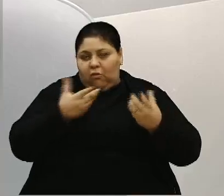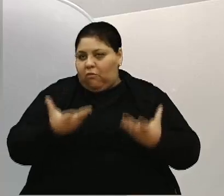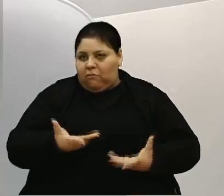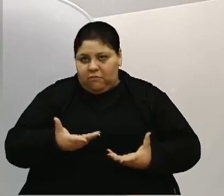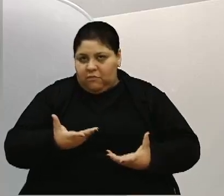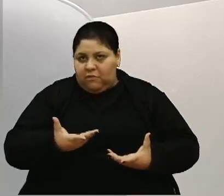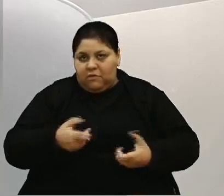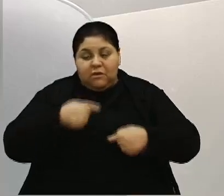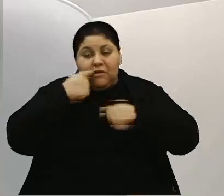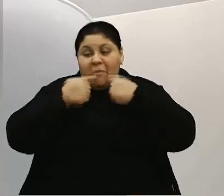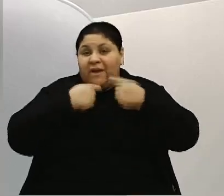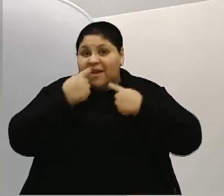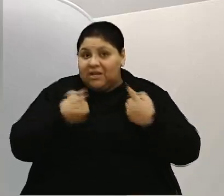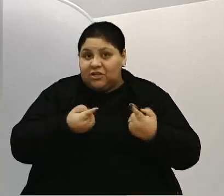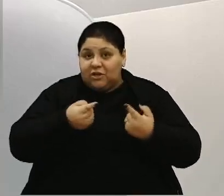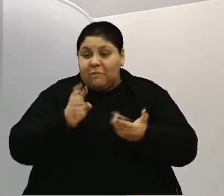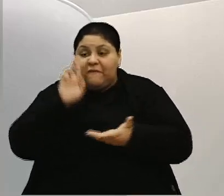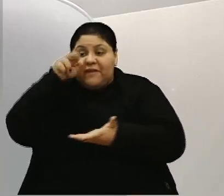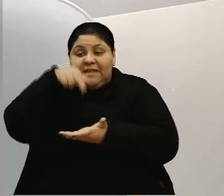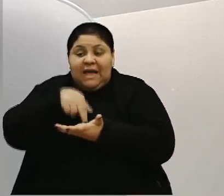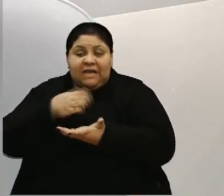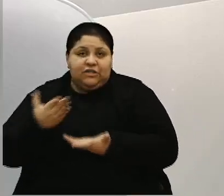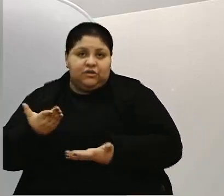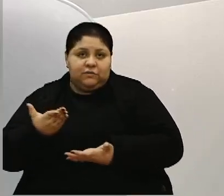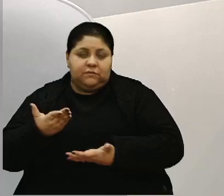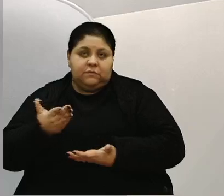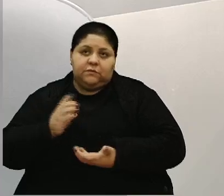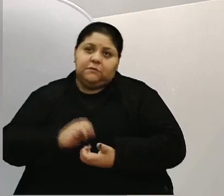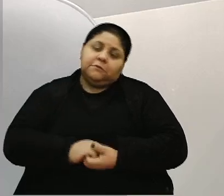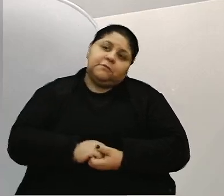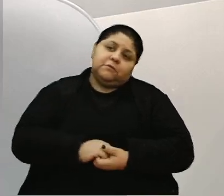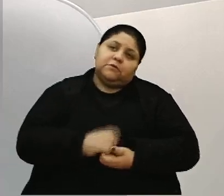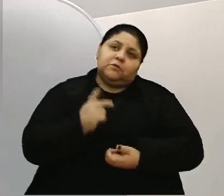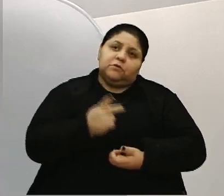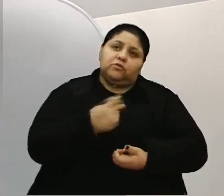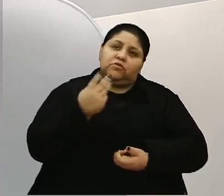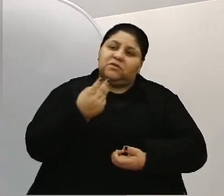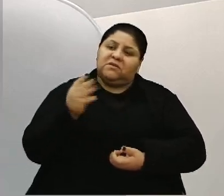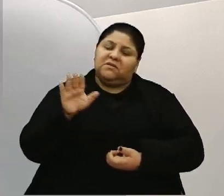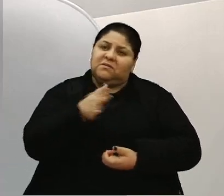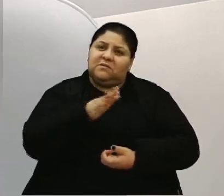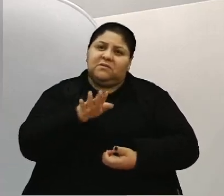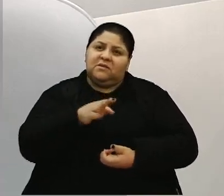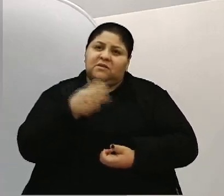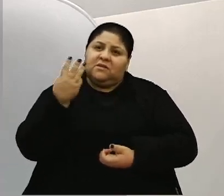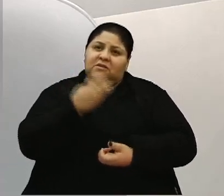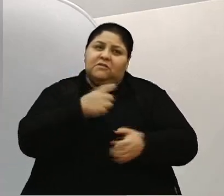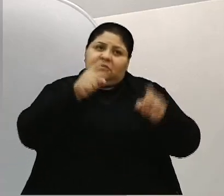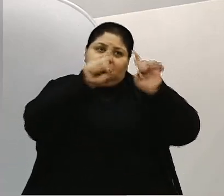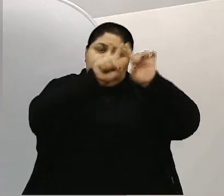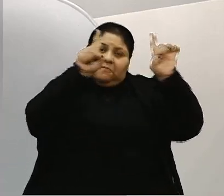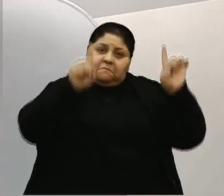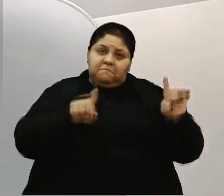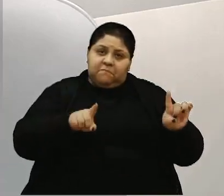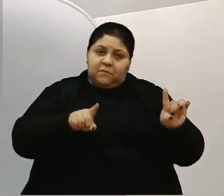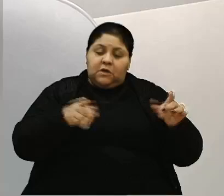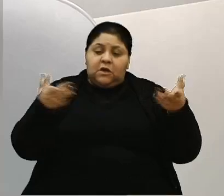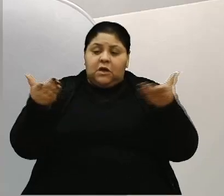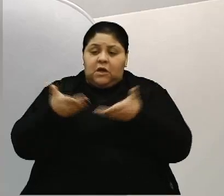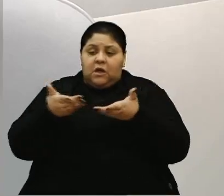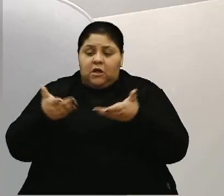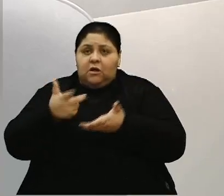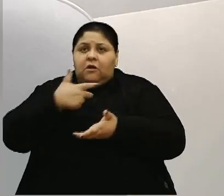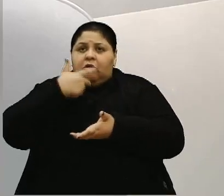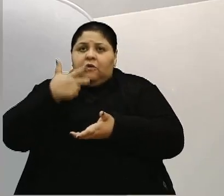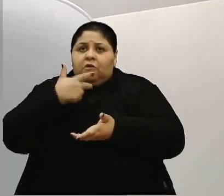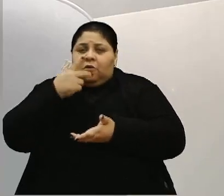não é uma crítica, é uma realidade. 2, 3, na média de 3 funcionários cada subprefeitura. Agora também estava falando